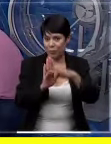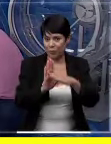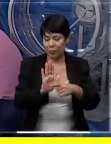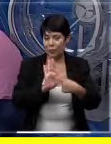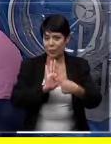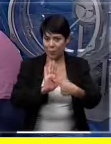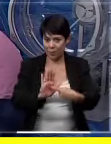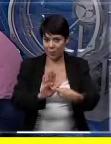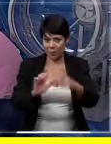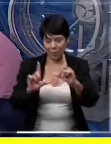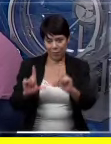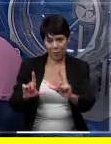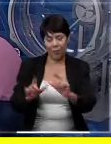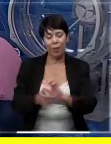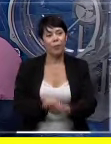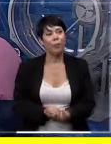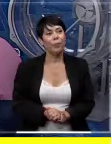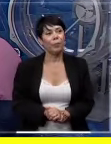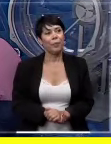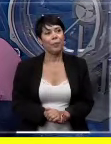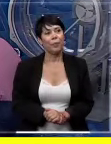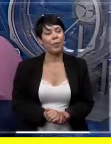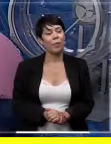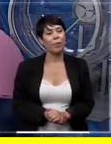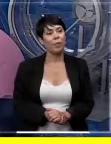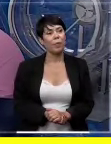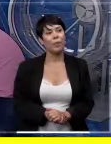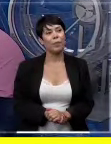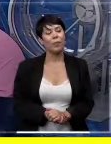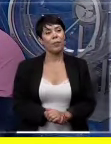exposta na tela da TV.